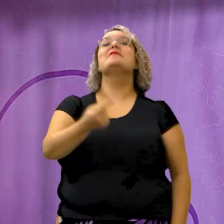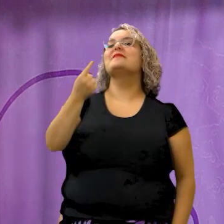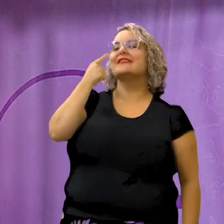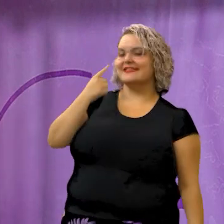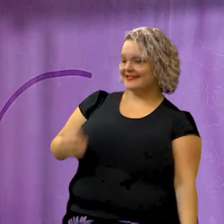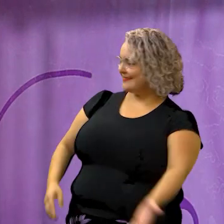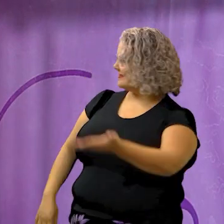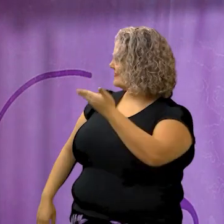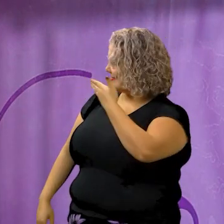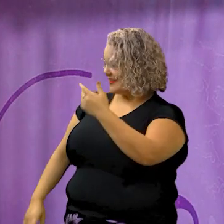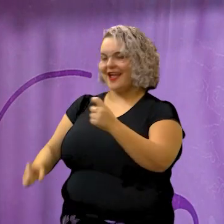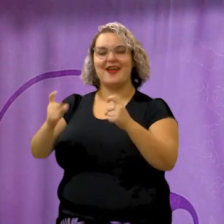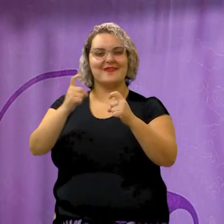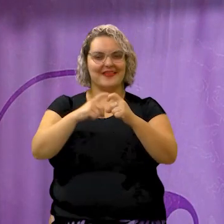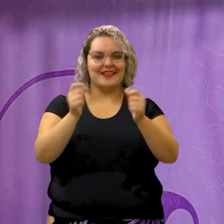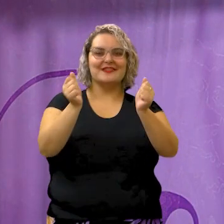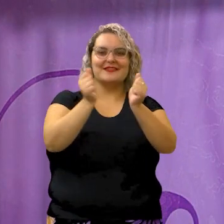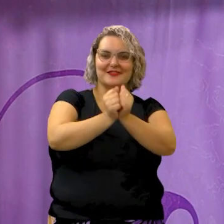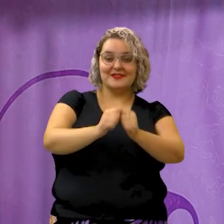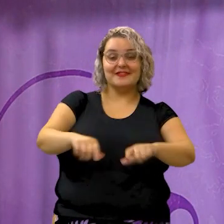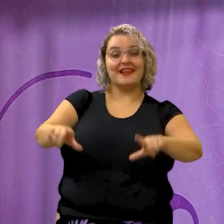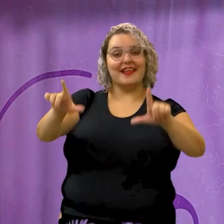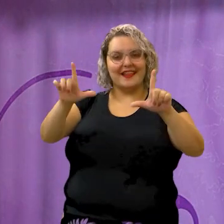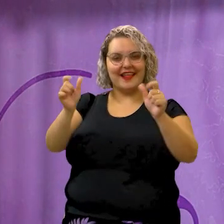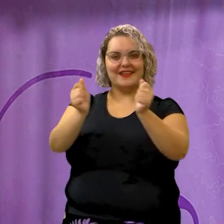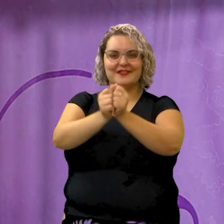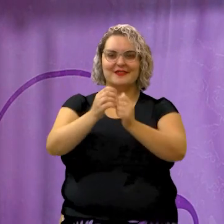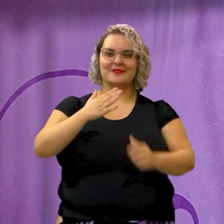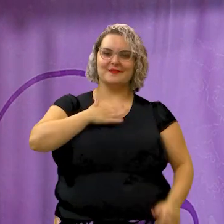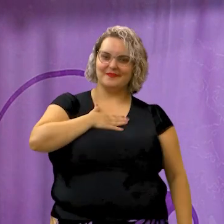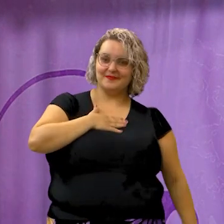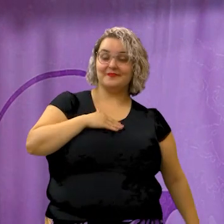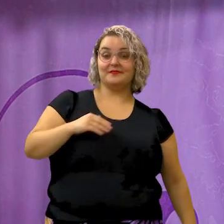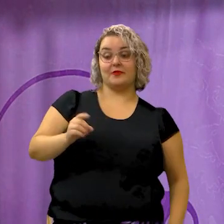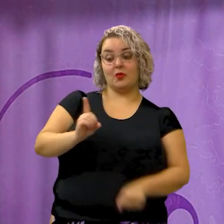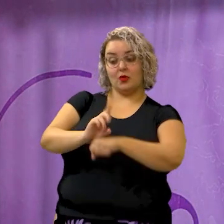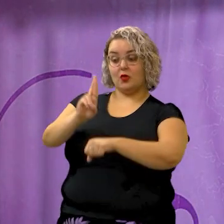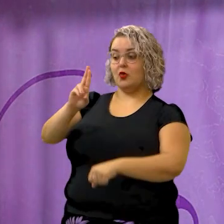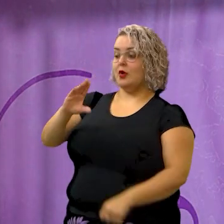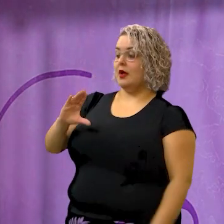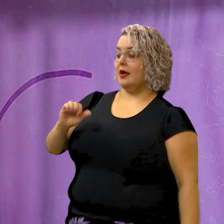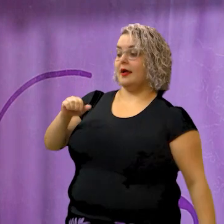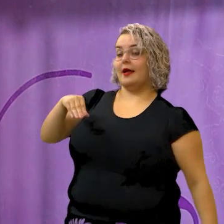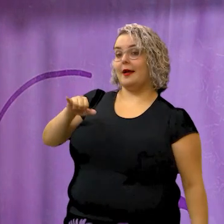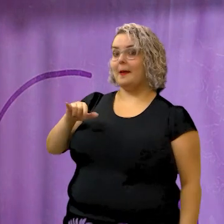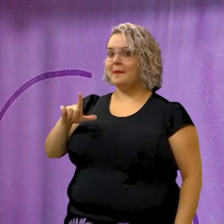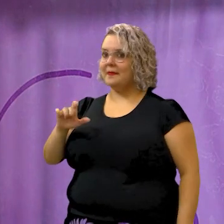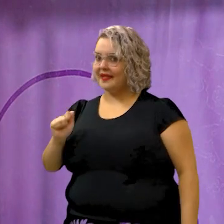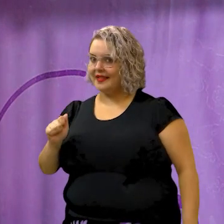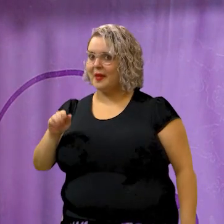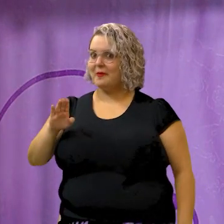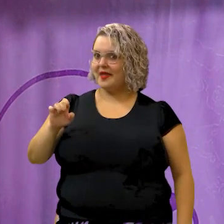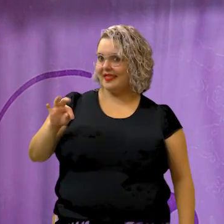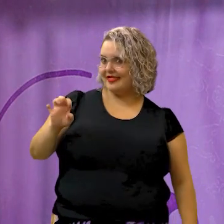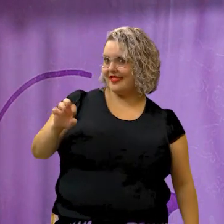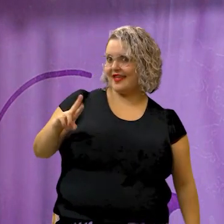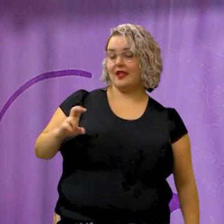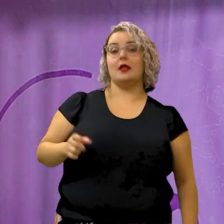só, é a médica que já está aqui na tela comigo, é a doutora Camila Bauman Betelli. Olha só, ela